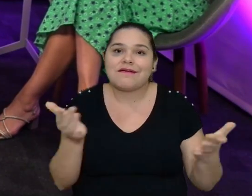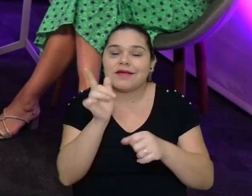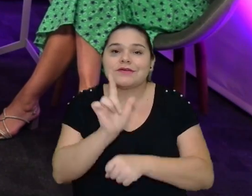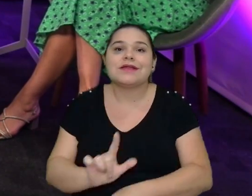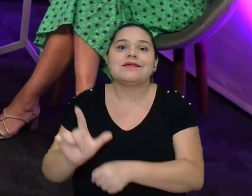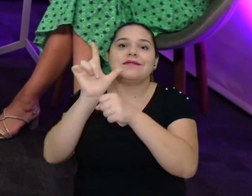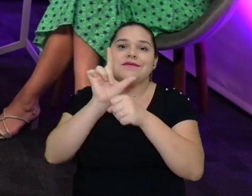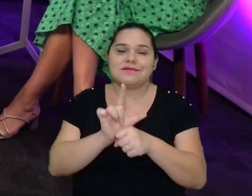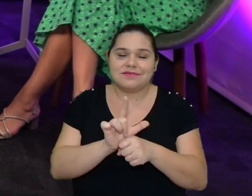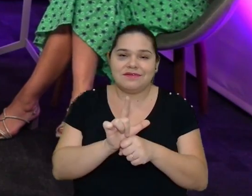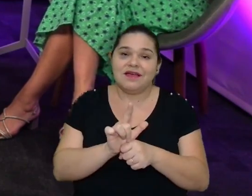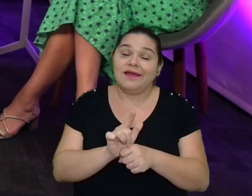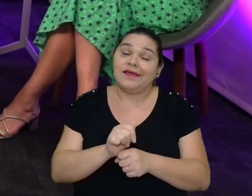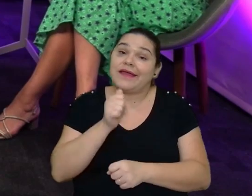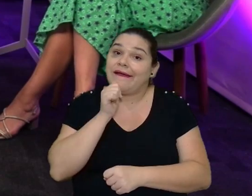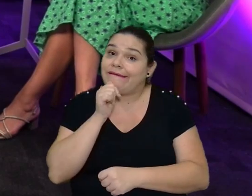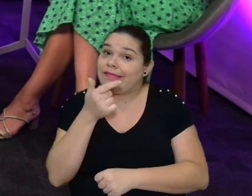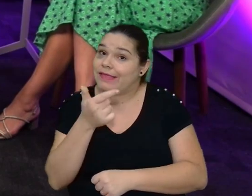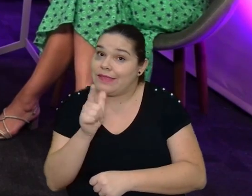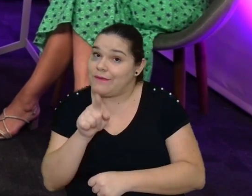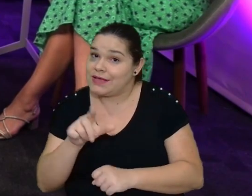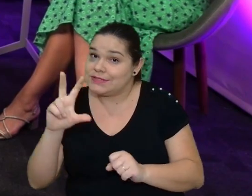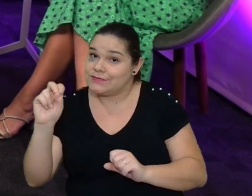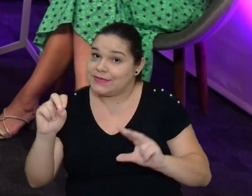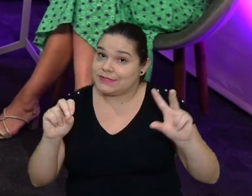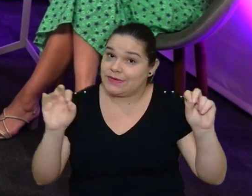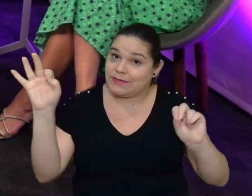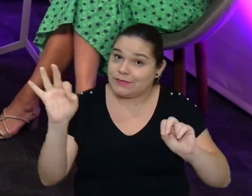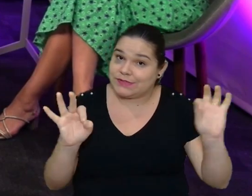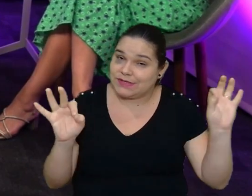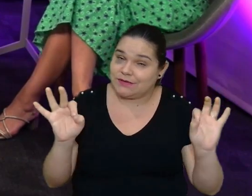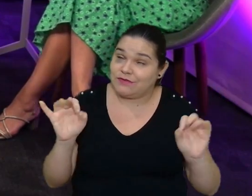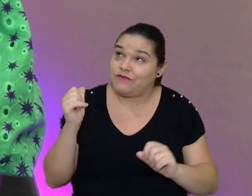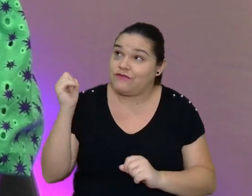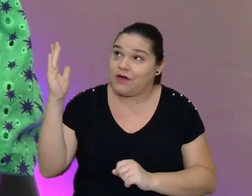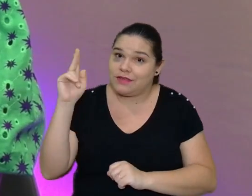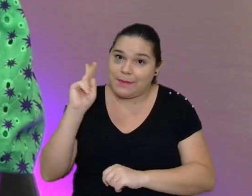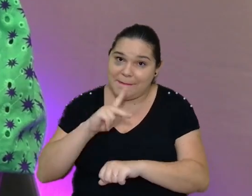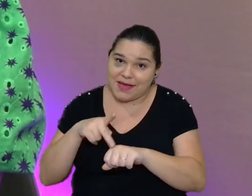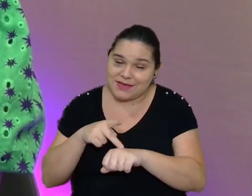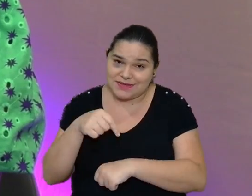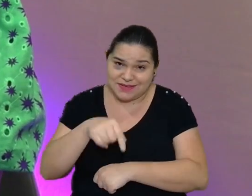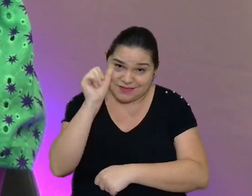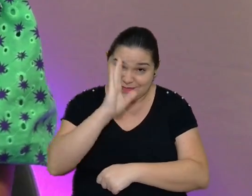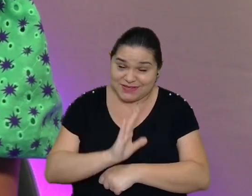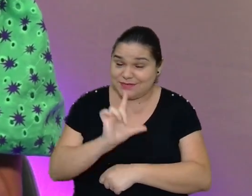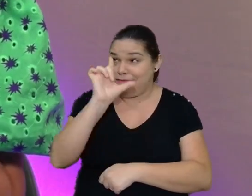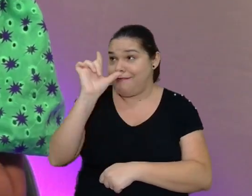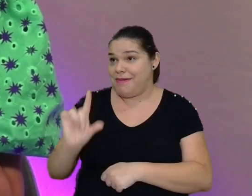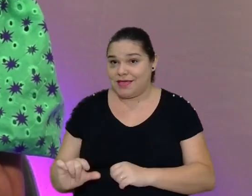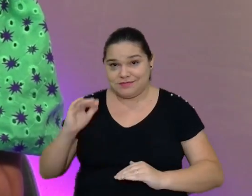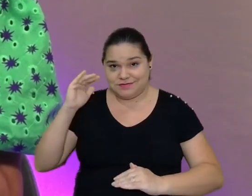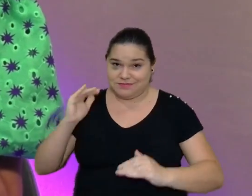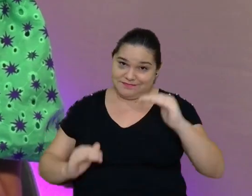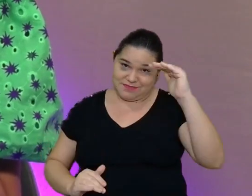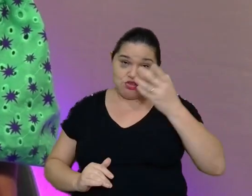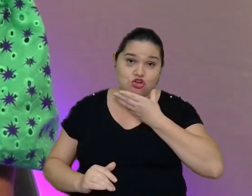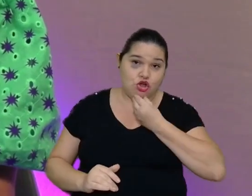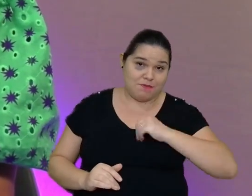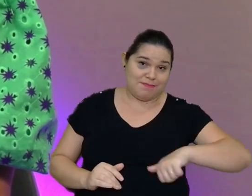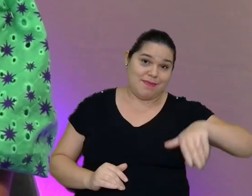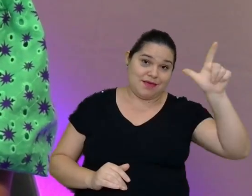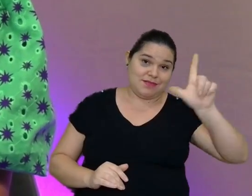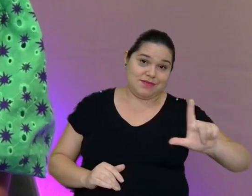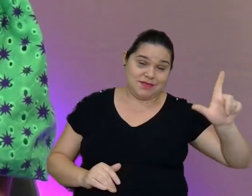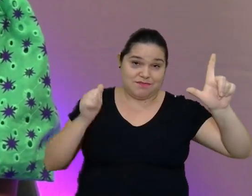nem 50-50 lá fora, e quem dirá que no Brasil a gente ainda está muito atrás e com um déficit muito grande, quando a gente olha para essa